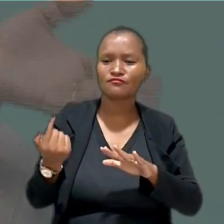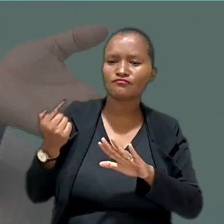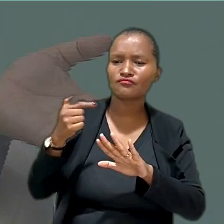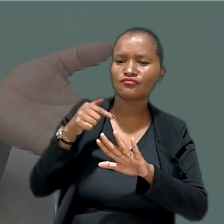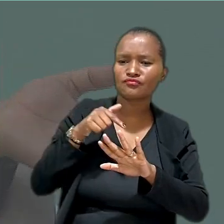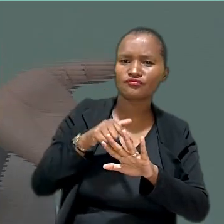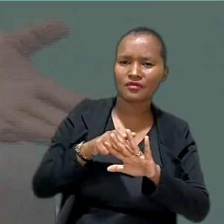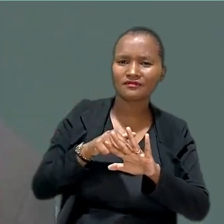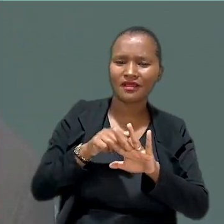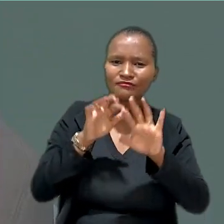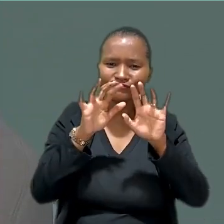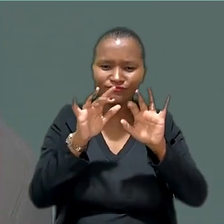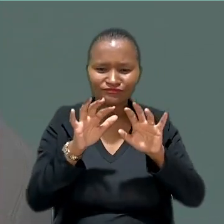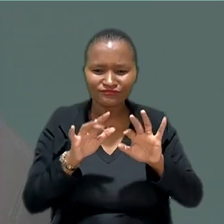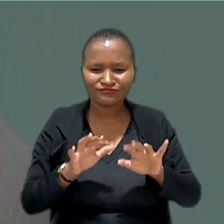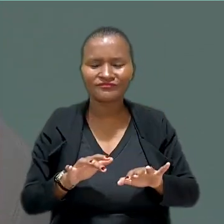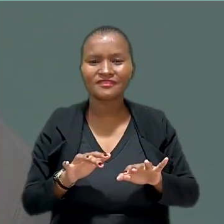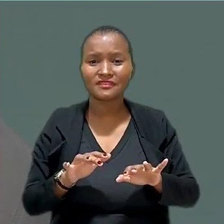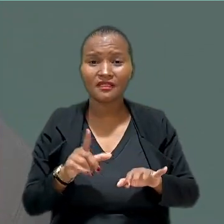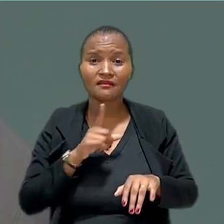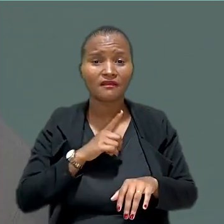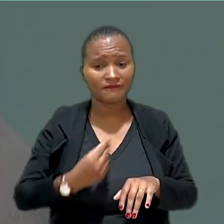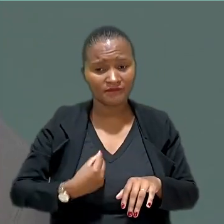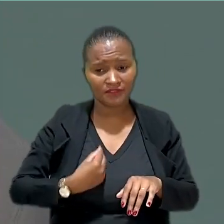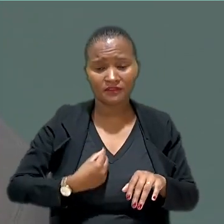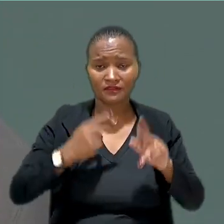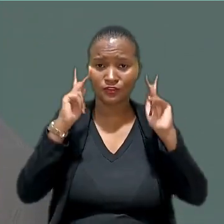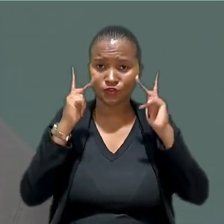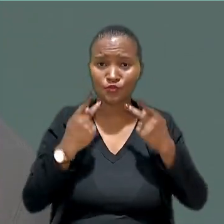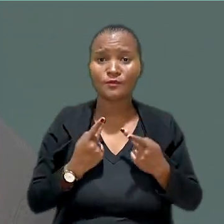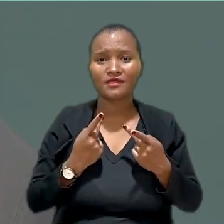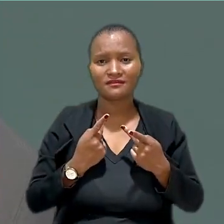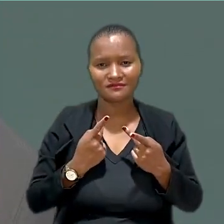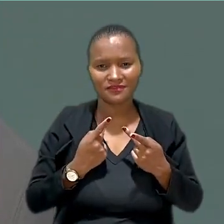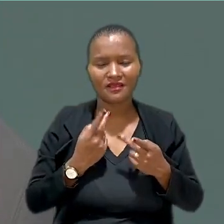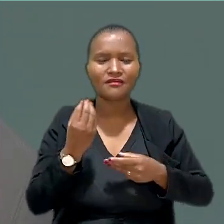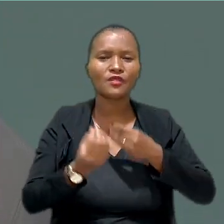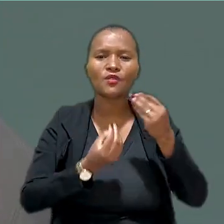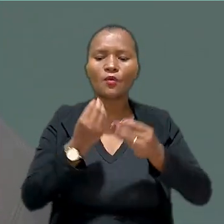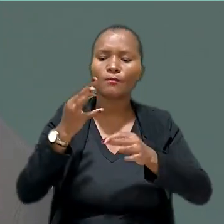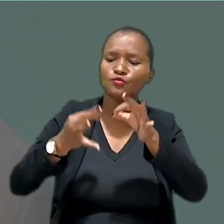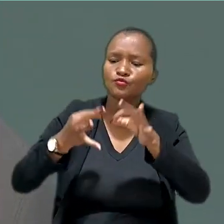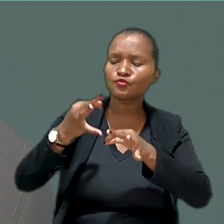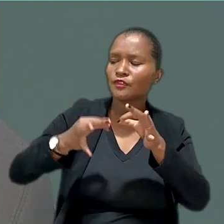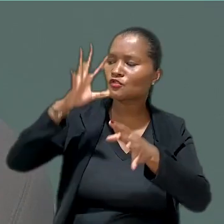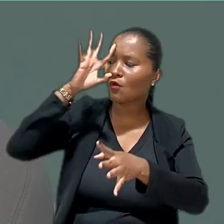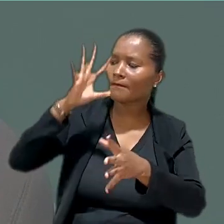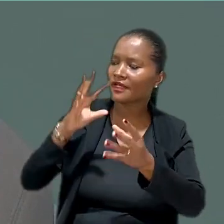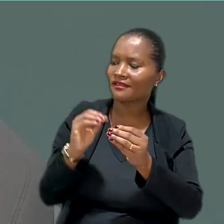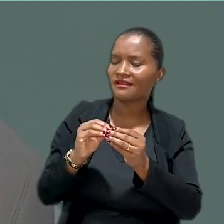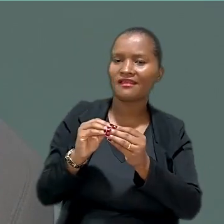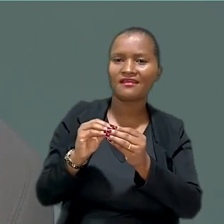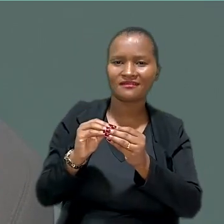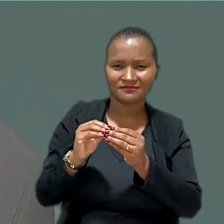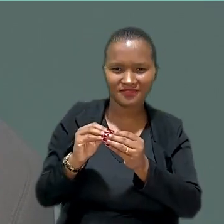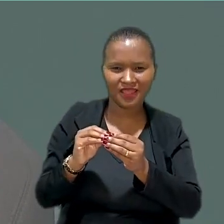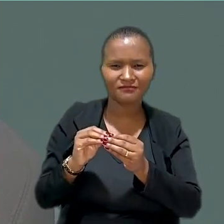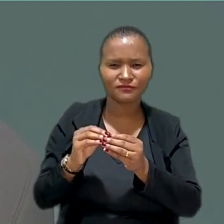de autos hoje digitais, antes autos físicos, há vidas humanas. E como o juiz compreender isto? É o juiz